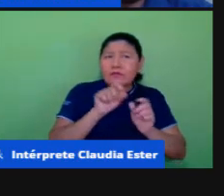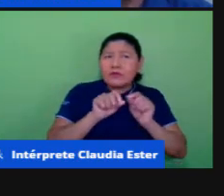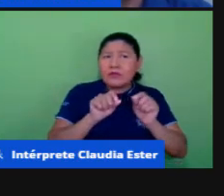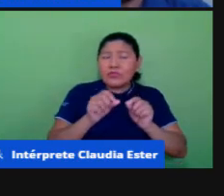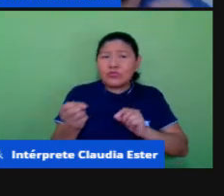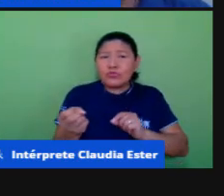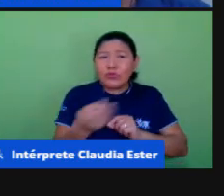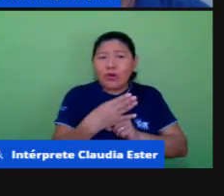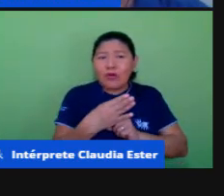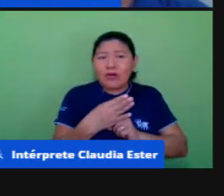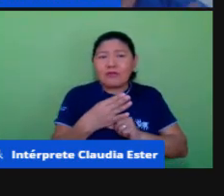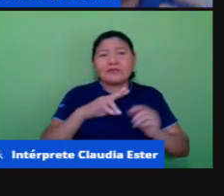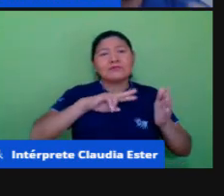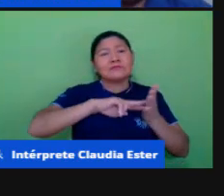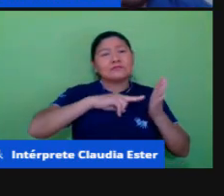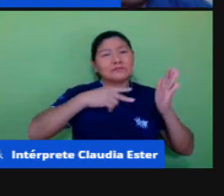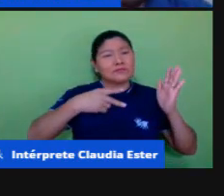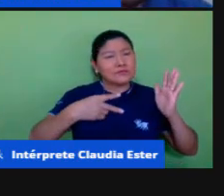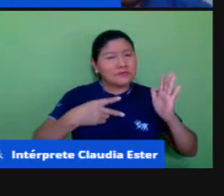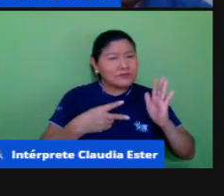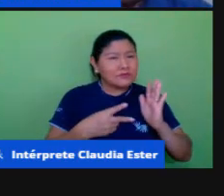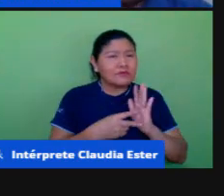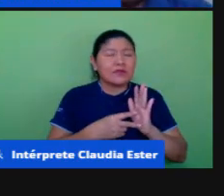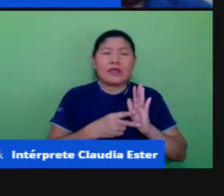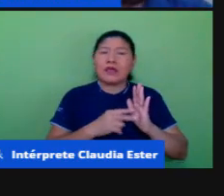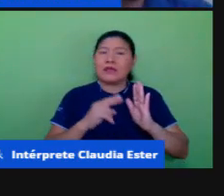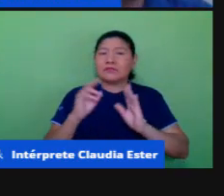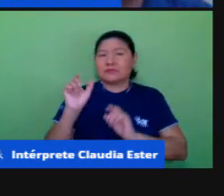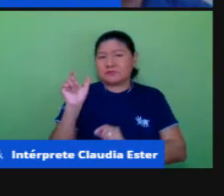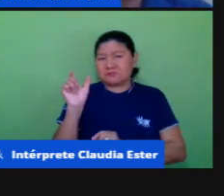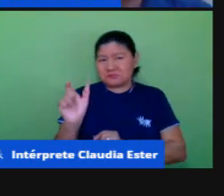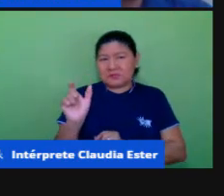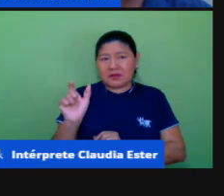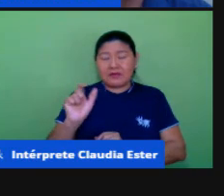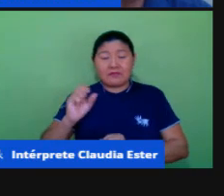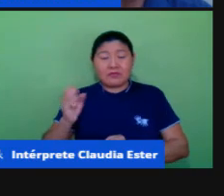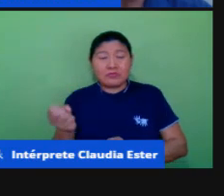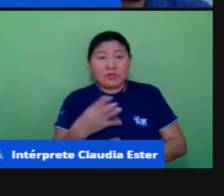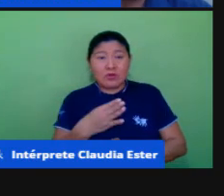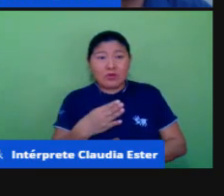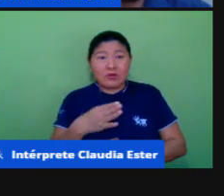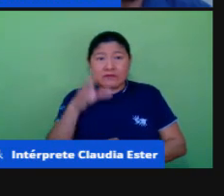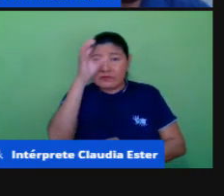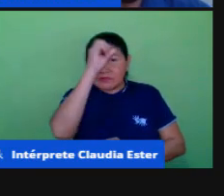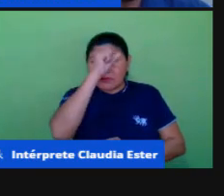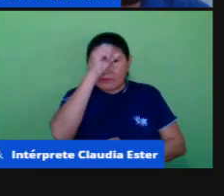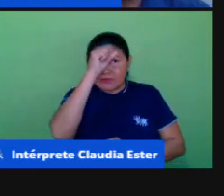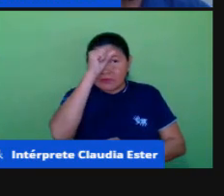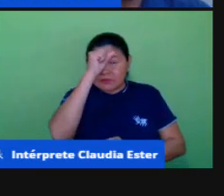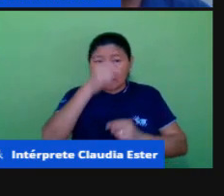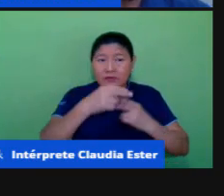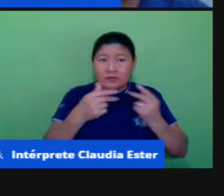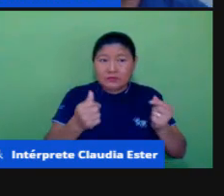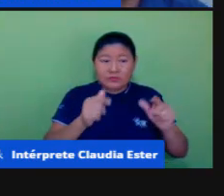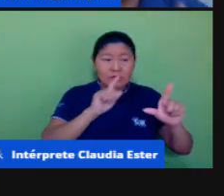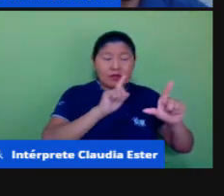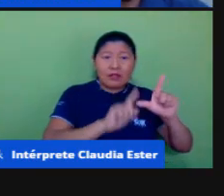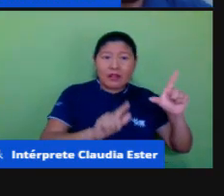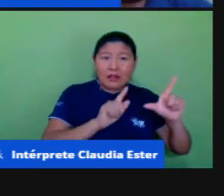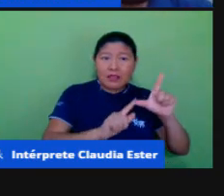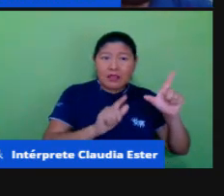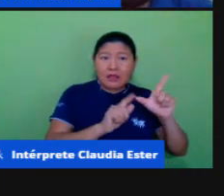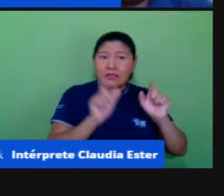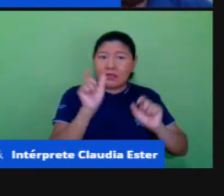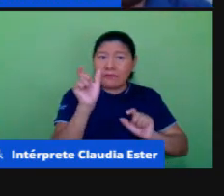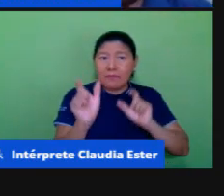várias frentes, né, várias vertentes, vários temas, e era uma das únicas formas que a gente tinha de escrever no papel ao passo, né? Fazer uma